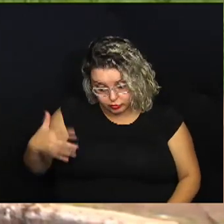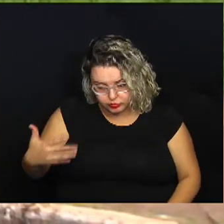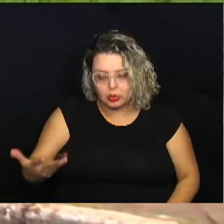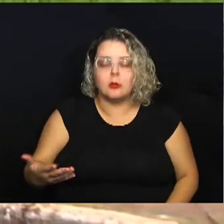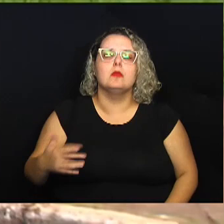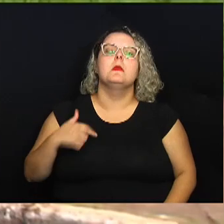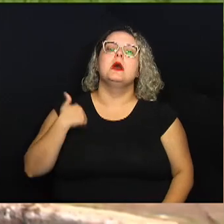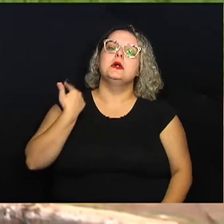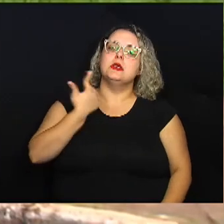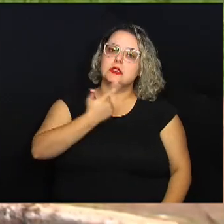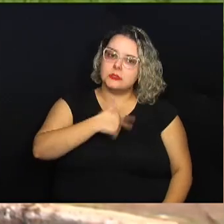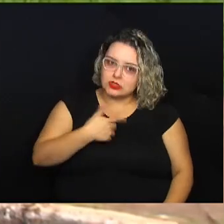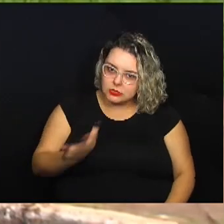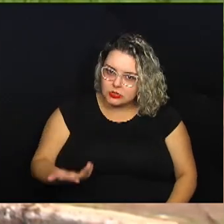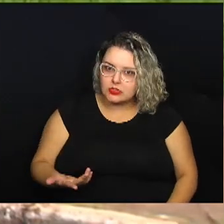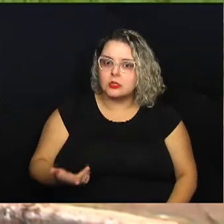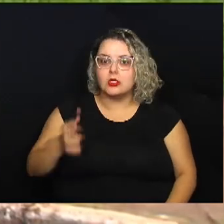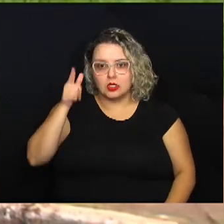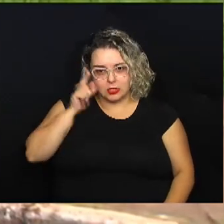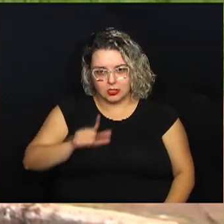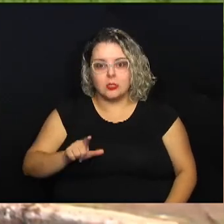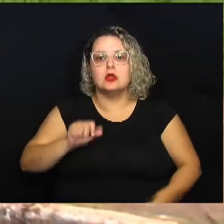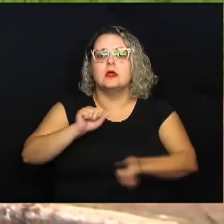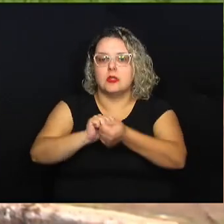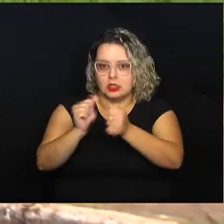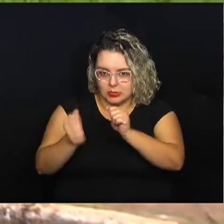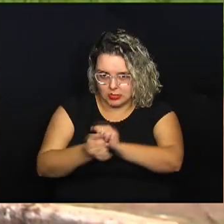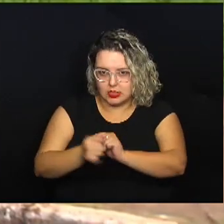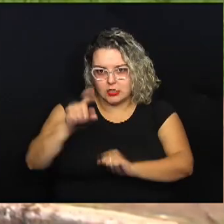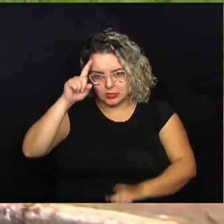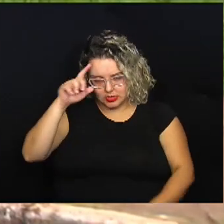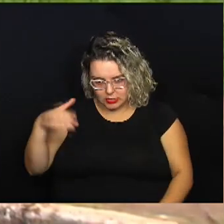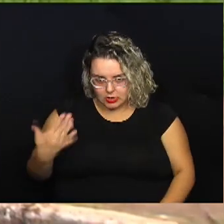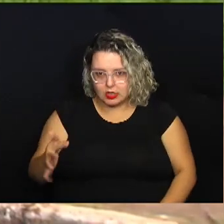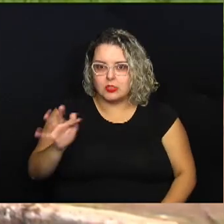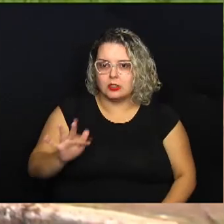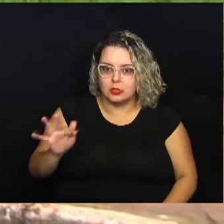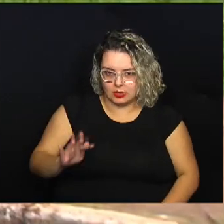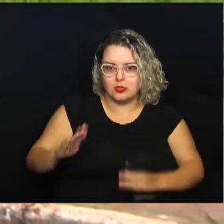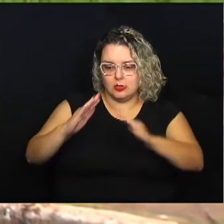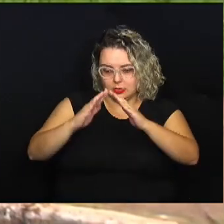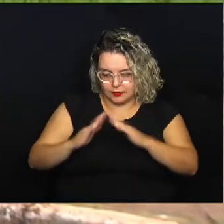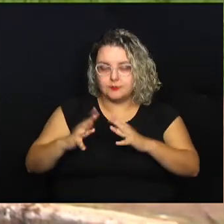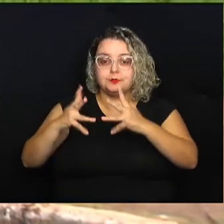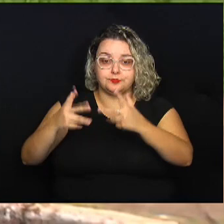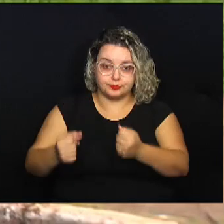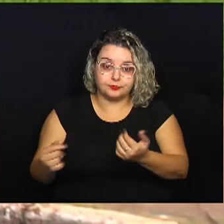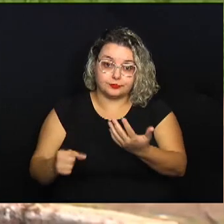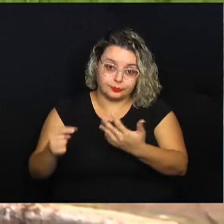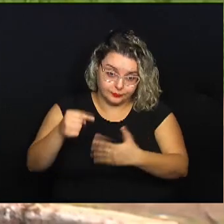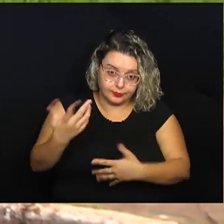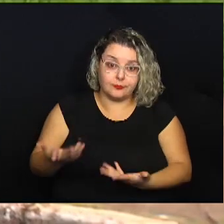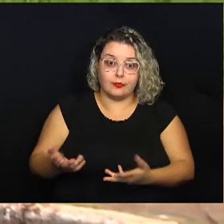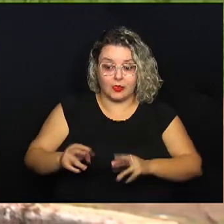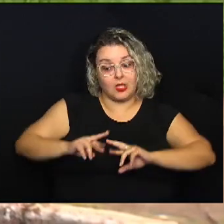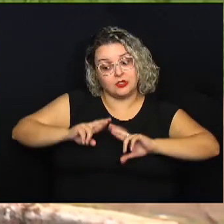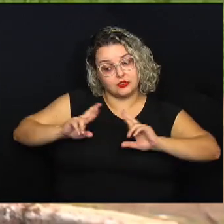gente estamos conseguindo adaptar essa rotina da faculdade, moradia, toda essa questão, né?